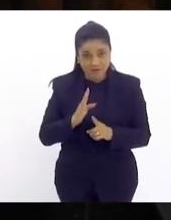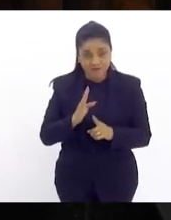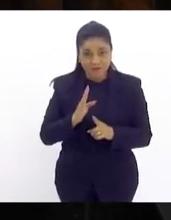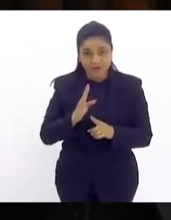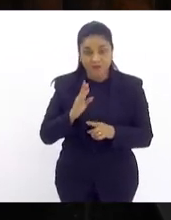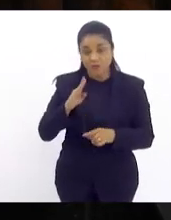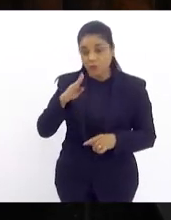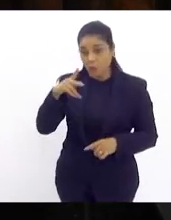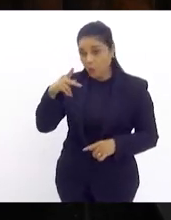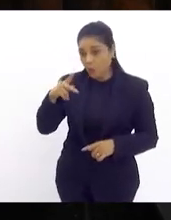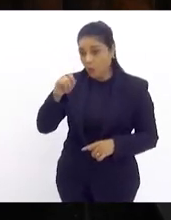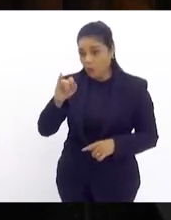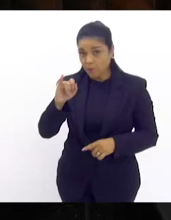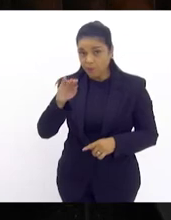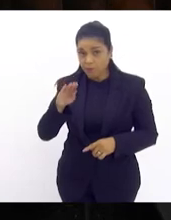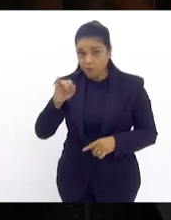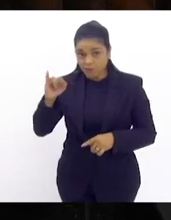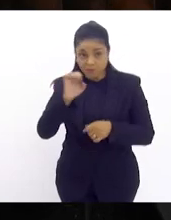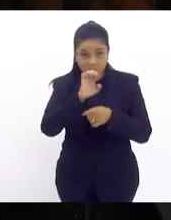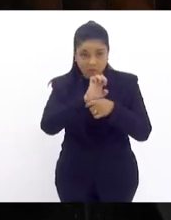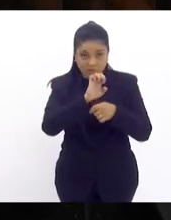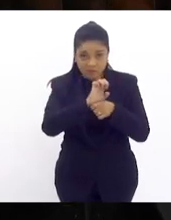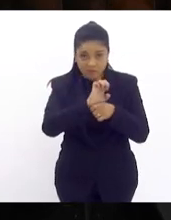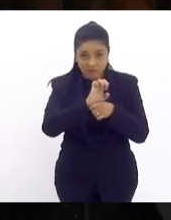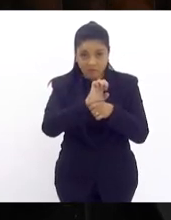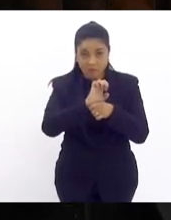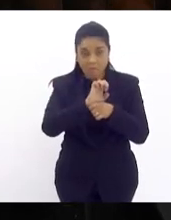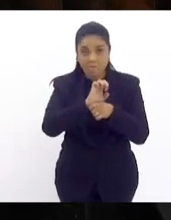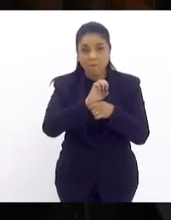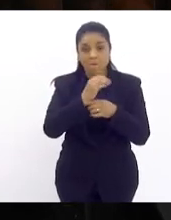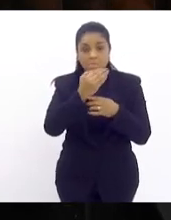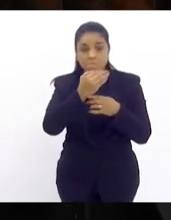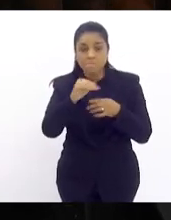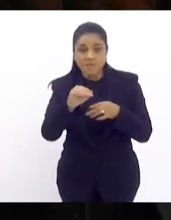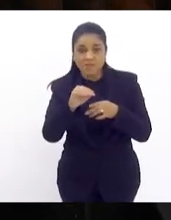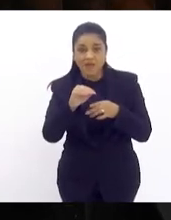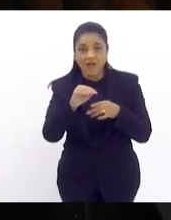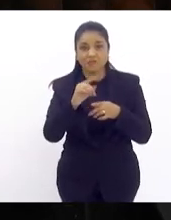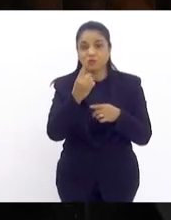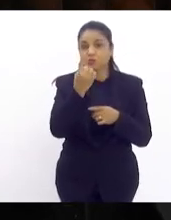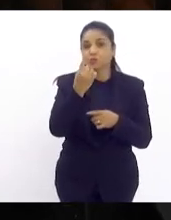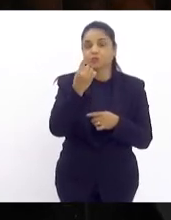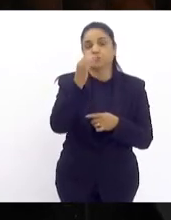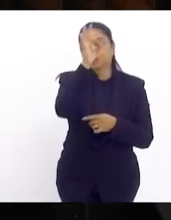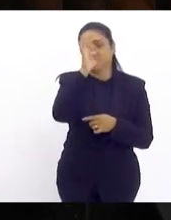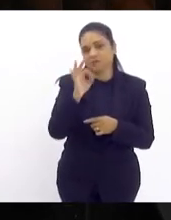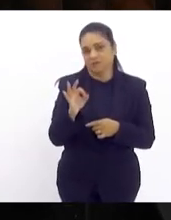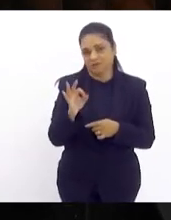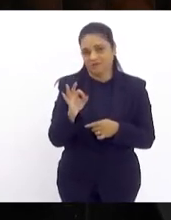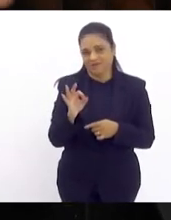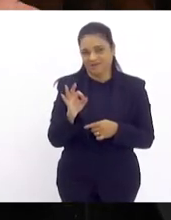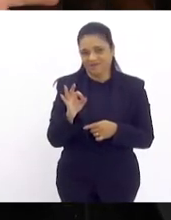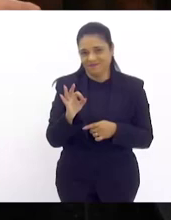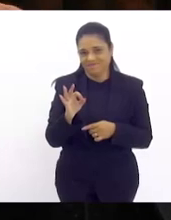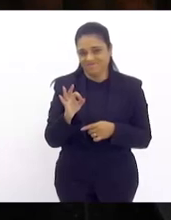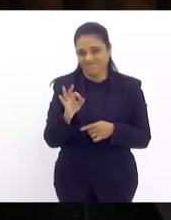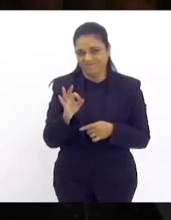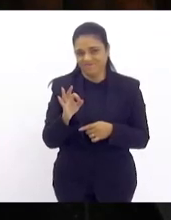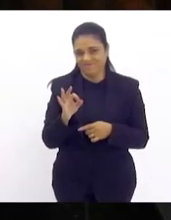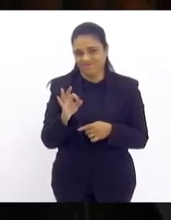o PIB do Estado cresceu a metade do brasileiro um por cento Então